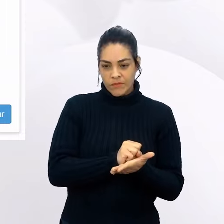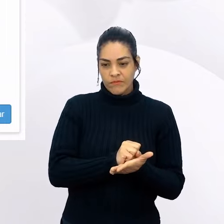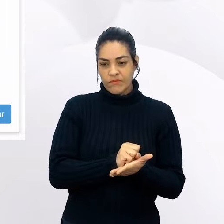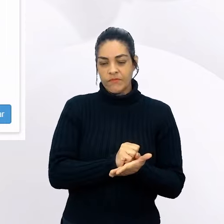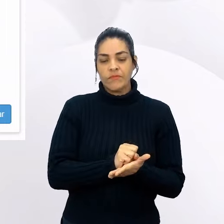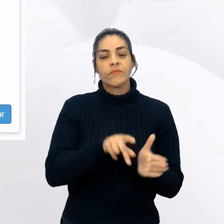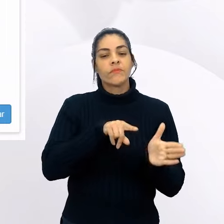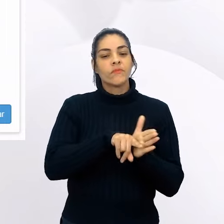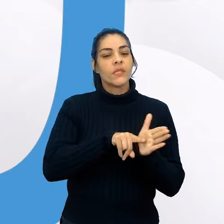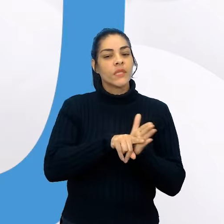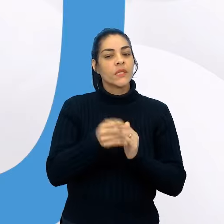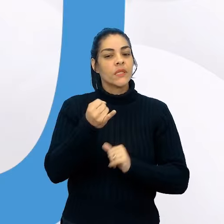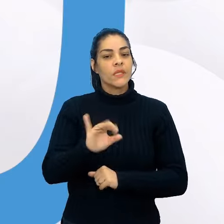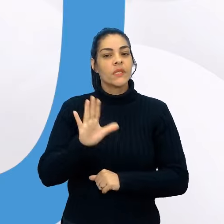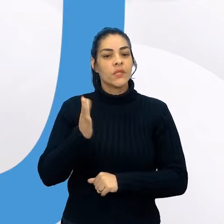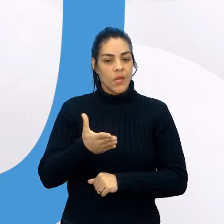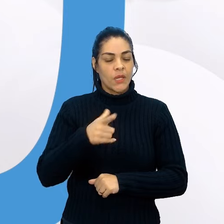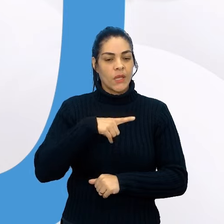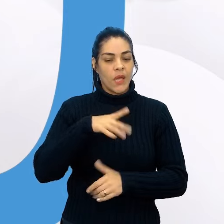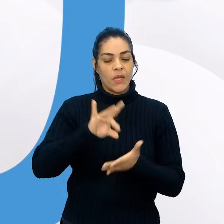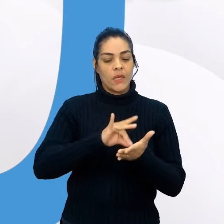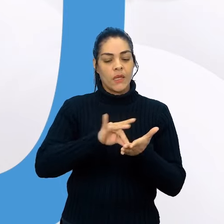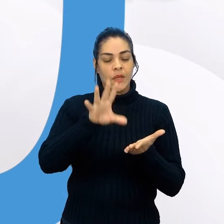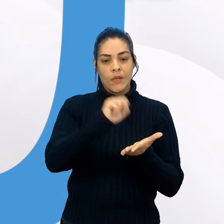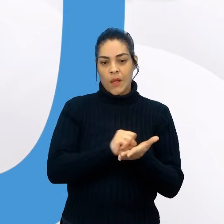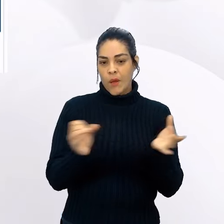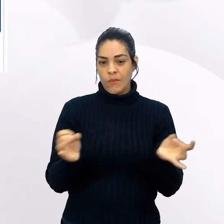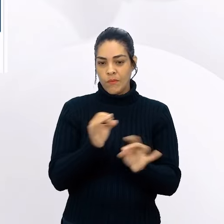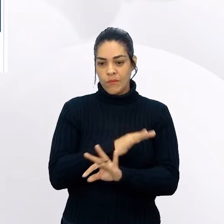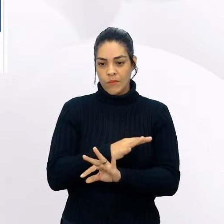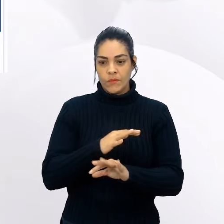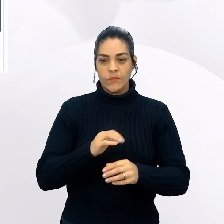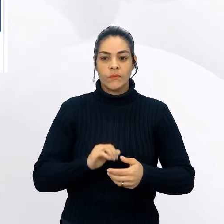Ou pesquisar se já tiver inscrito.